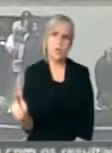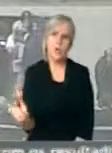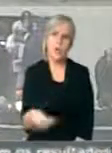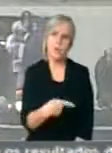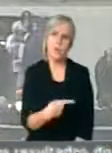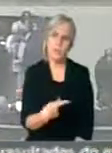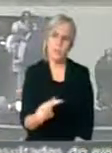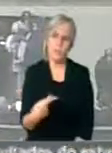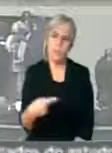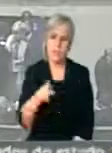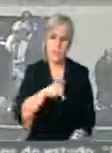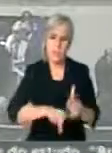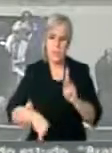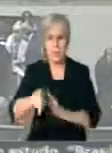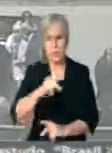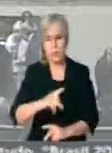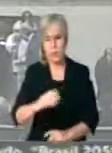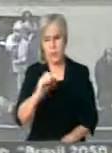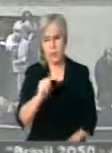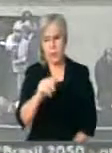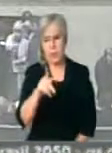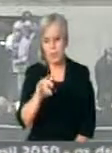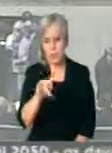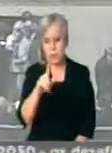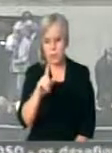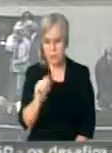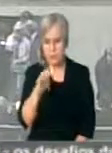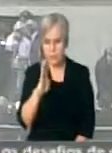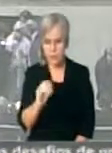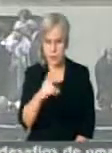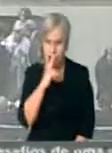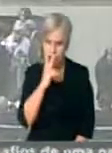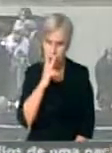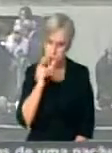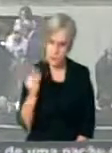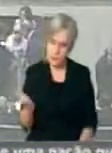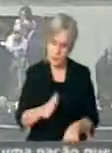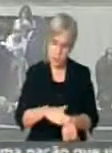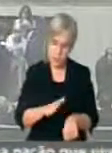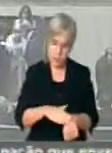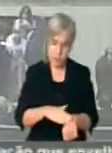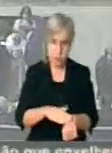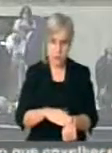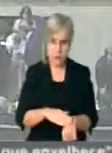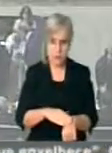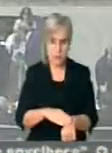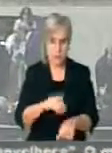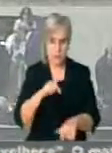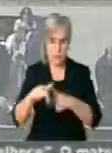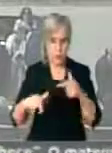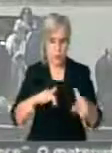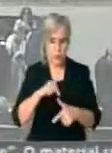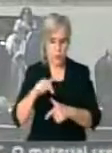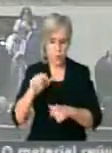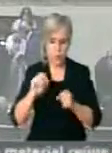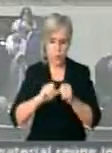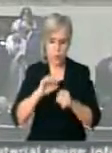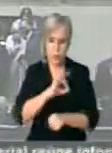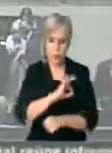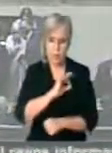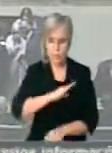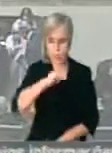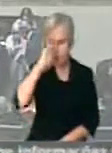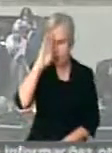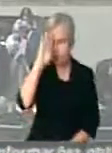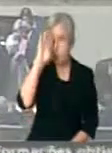que vive a população capixaba neste momento. A paralisação das ações da Polícia